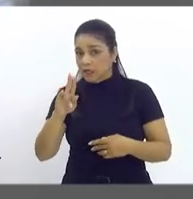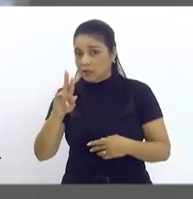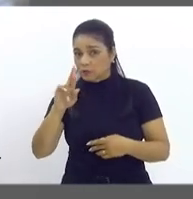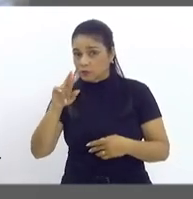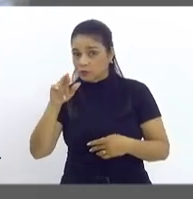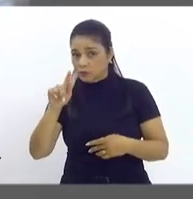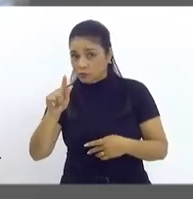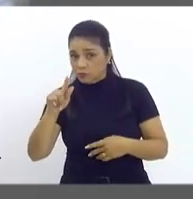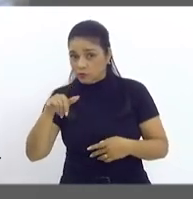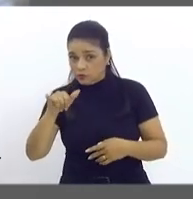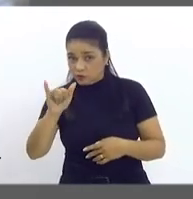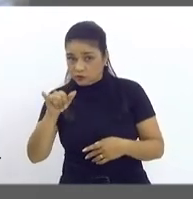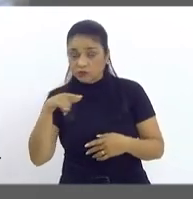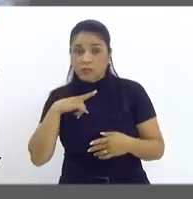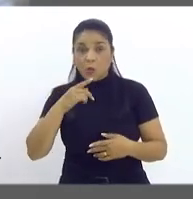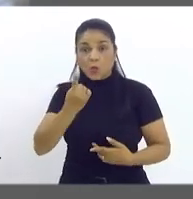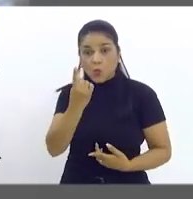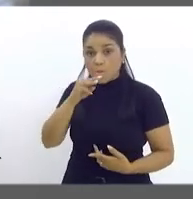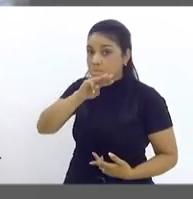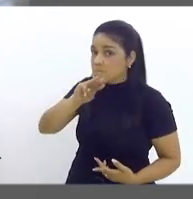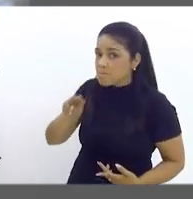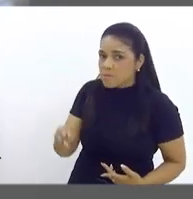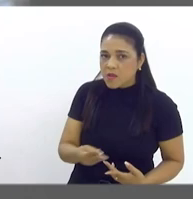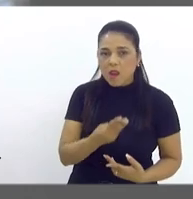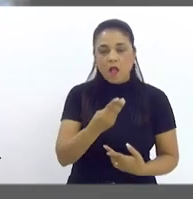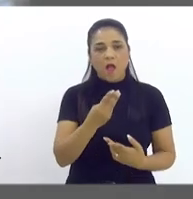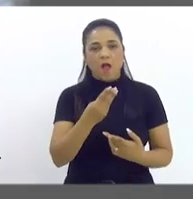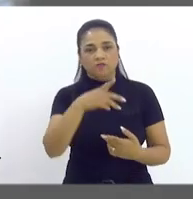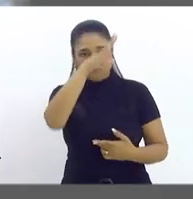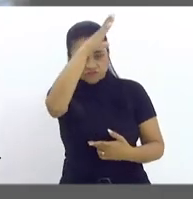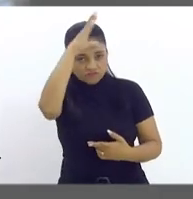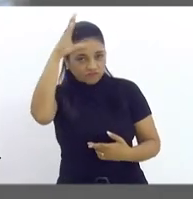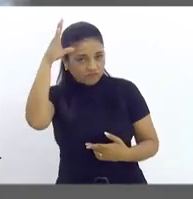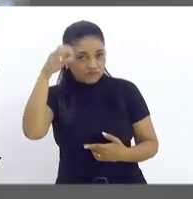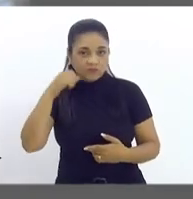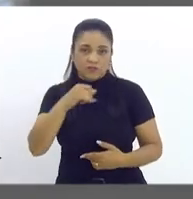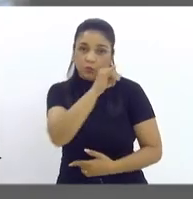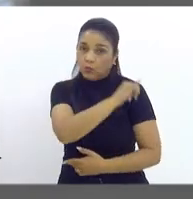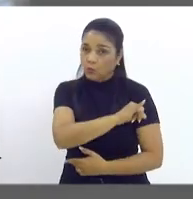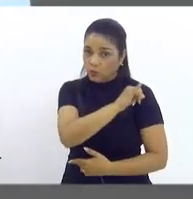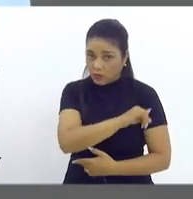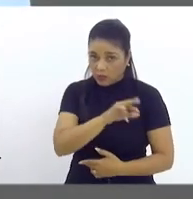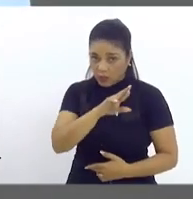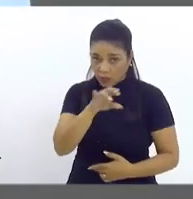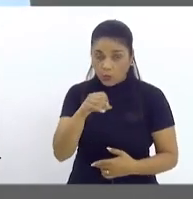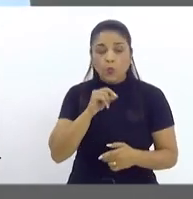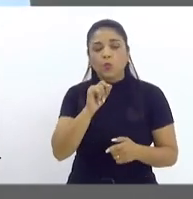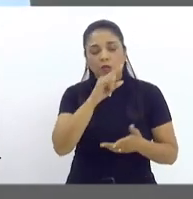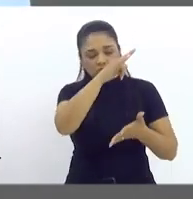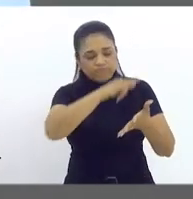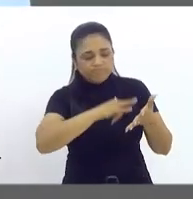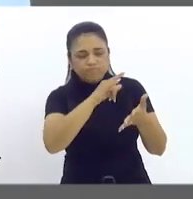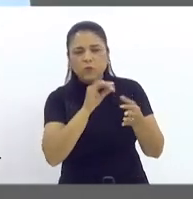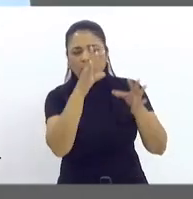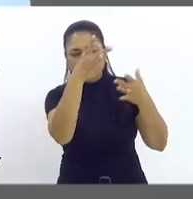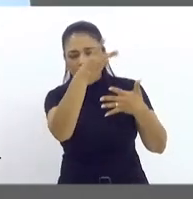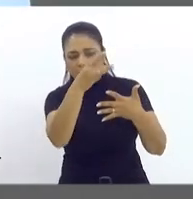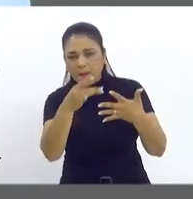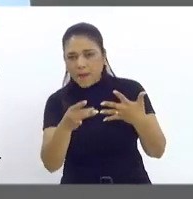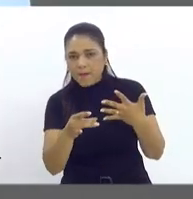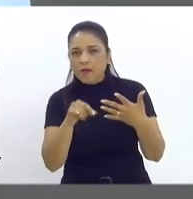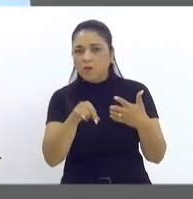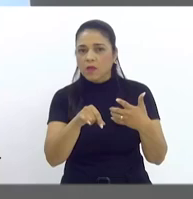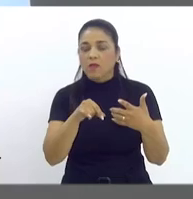de clientes que ela possui no estado do Rio de Janeiro, como é que essa composição, o que, que tem nessa fatura? Bom, a margem